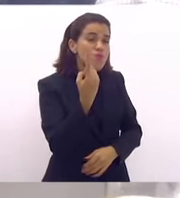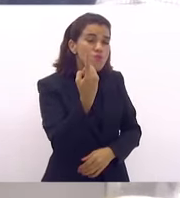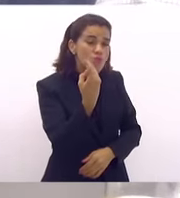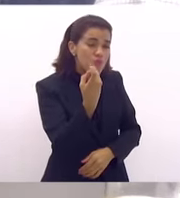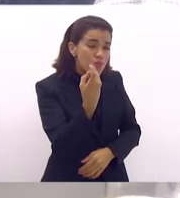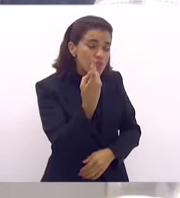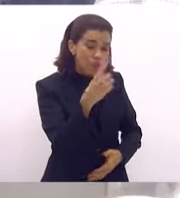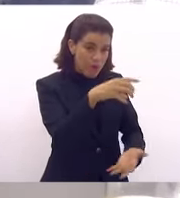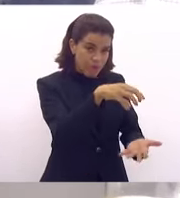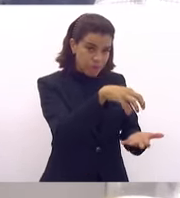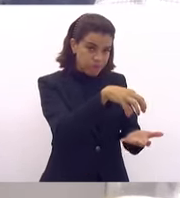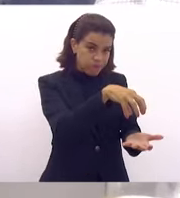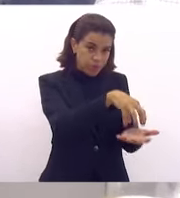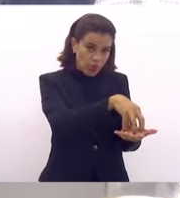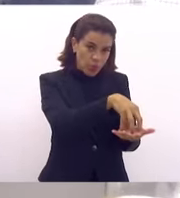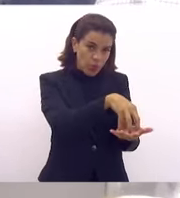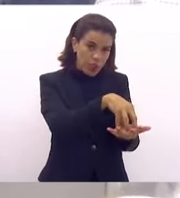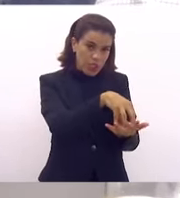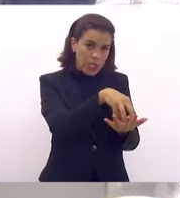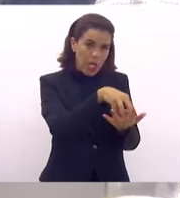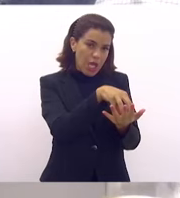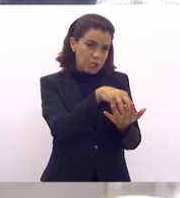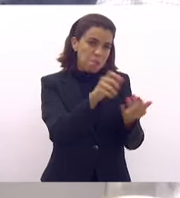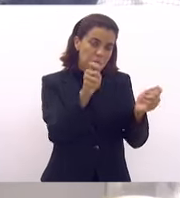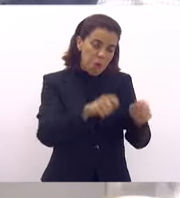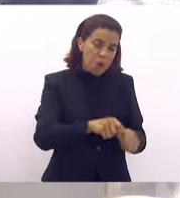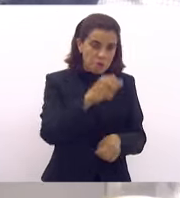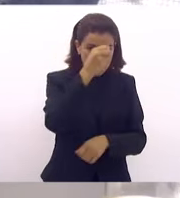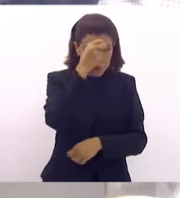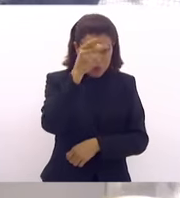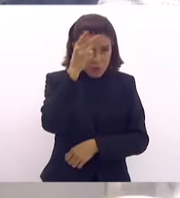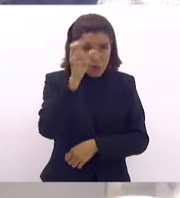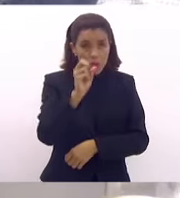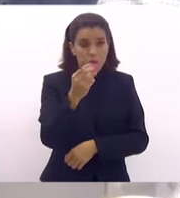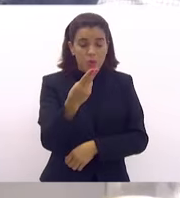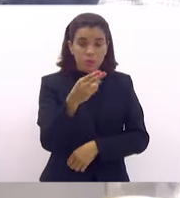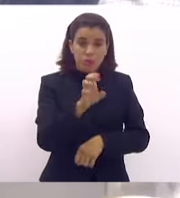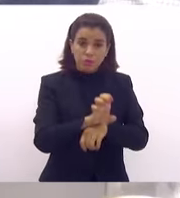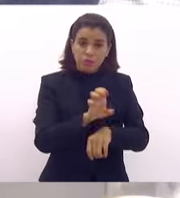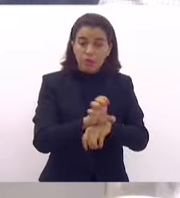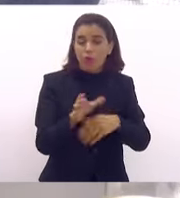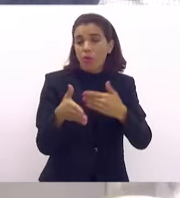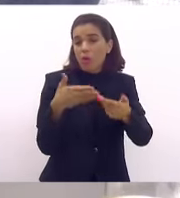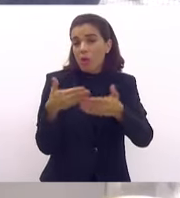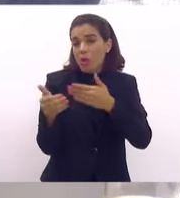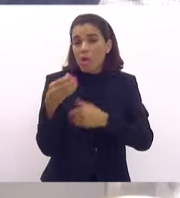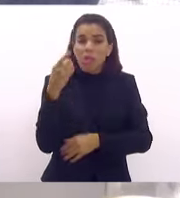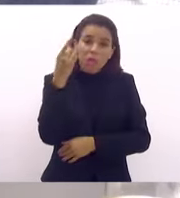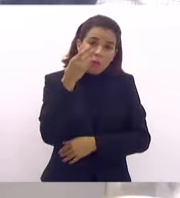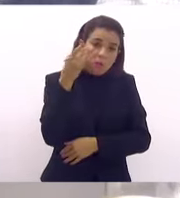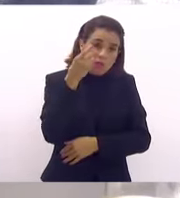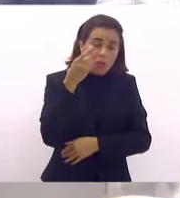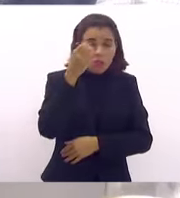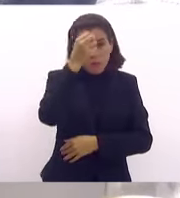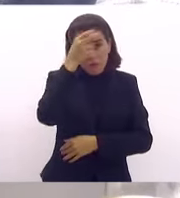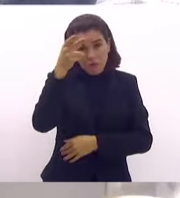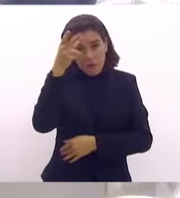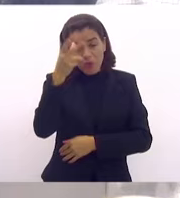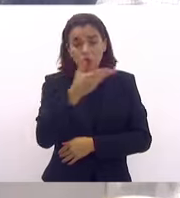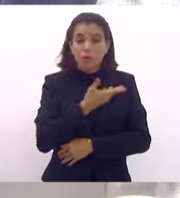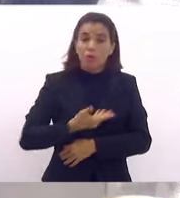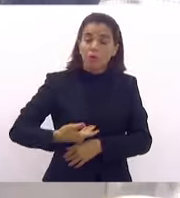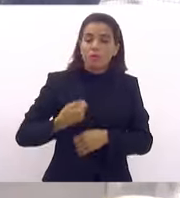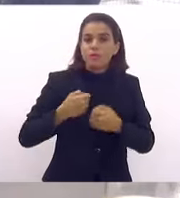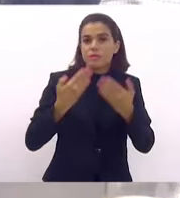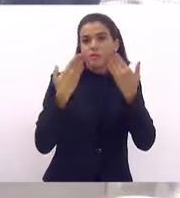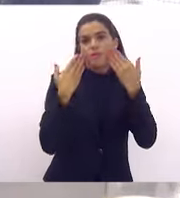como disse a deputada Célia, pode ser municipal ou estadual, algum deputado, ou prefeito, ou governador, tem que apresentar o projeto,